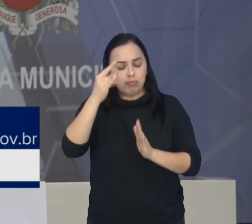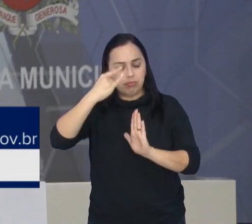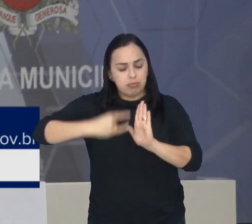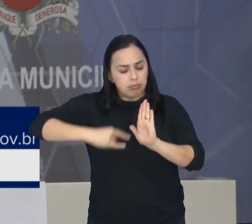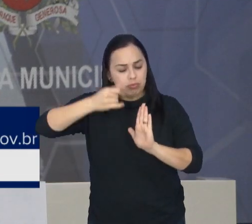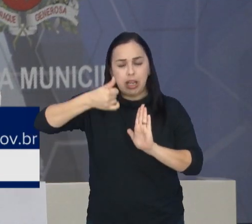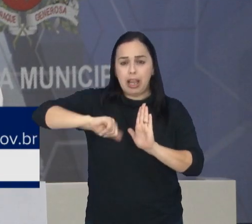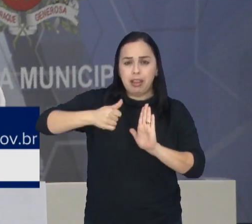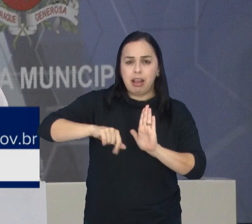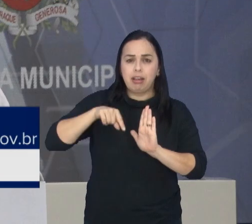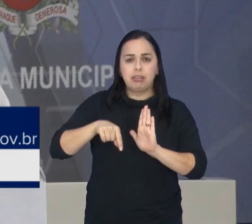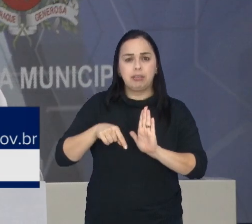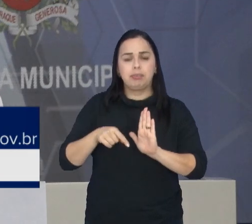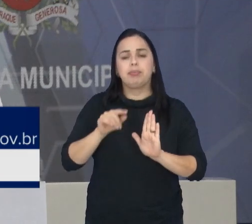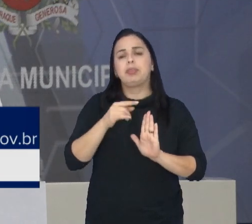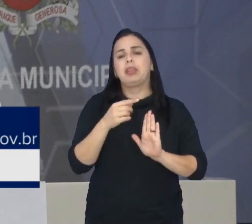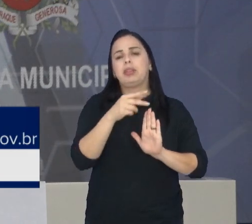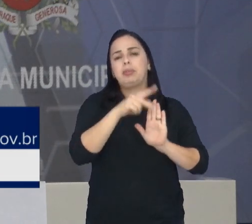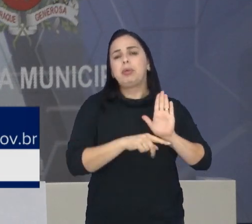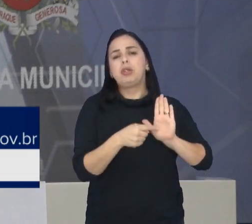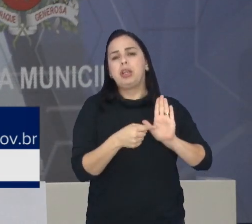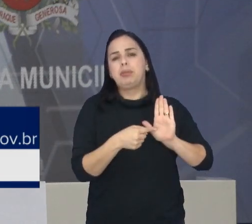projeto, ele é o seguinte...